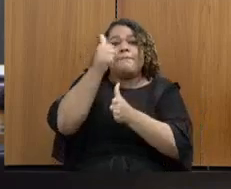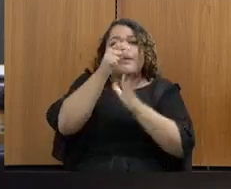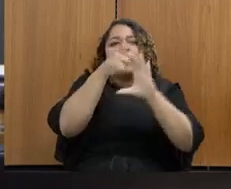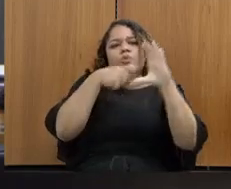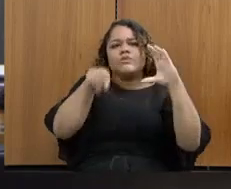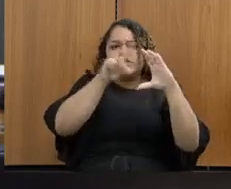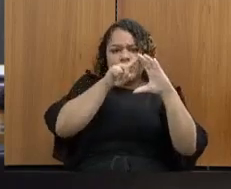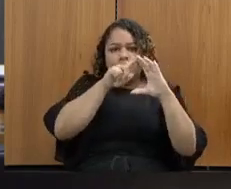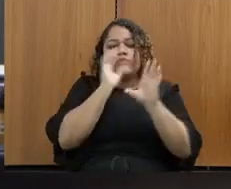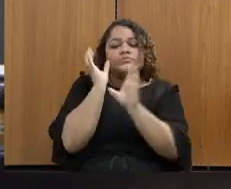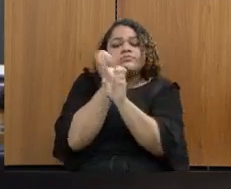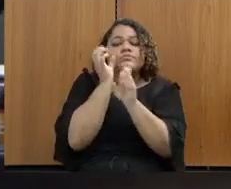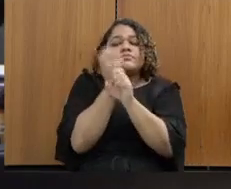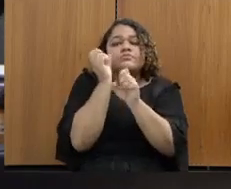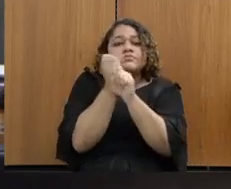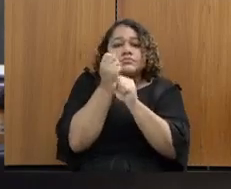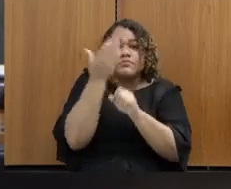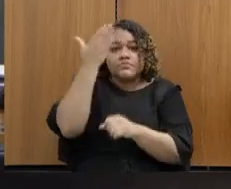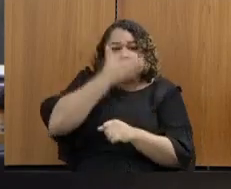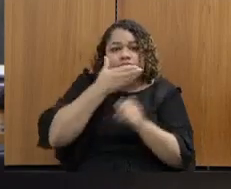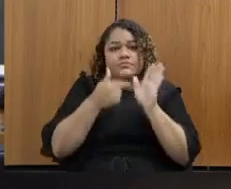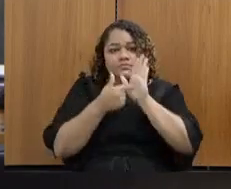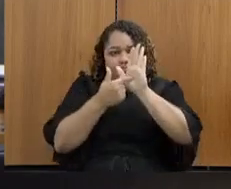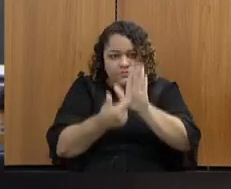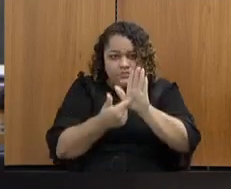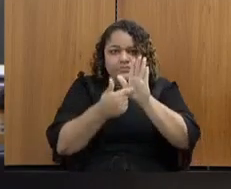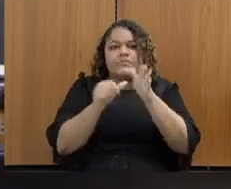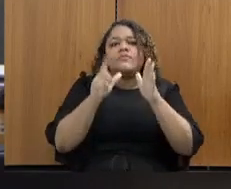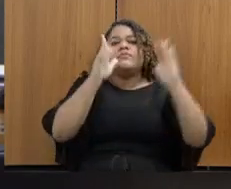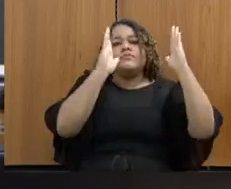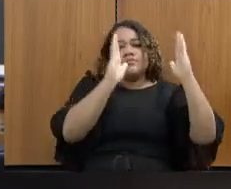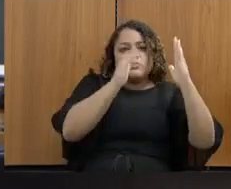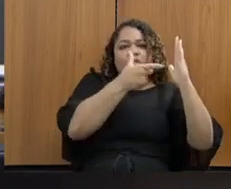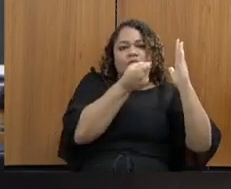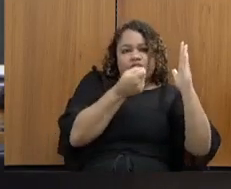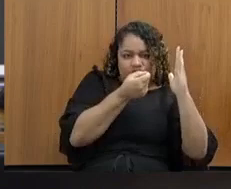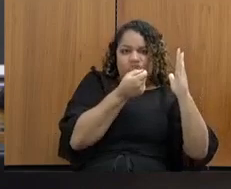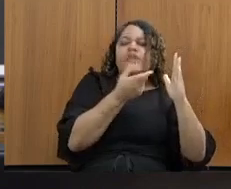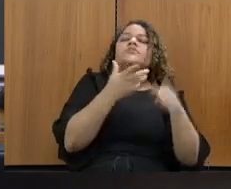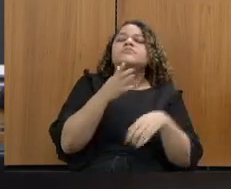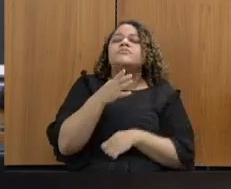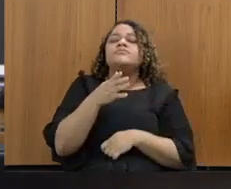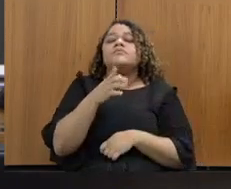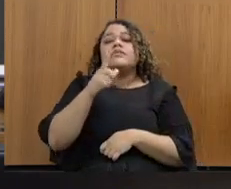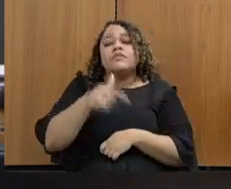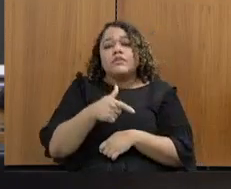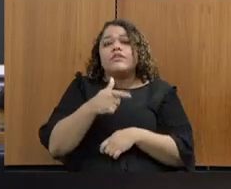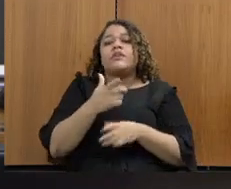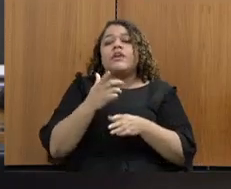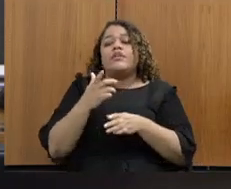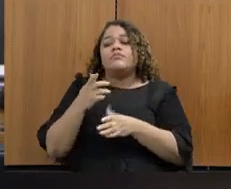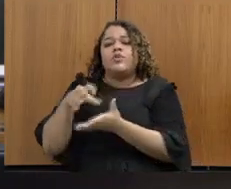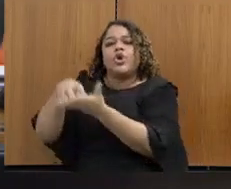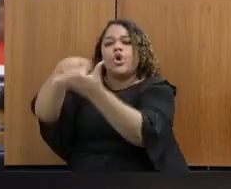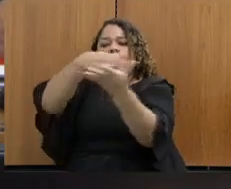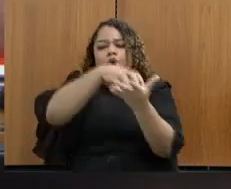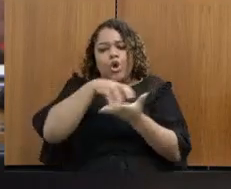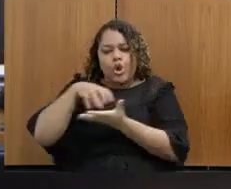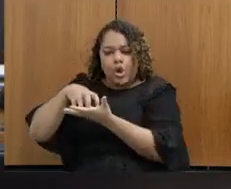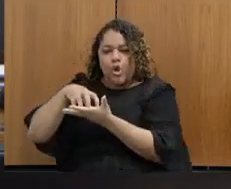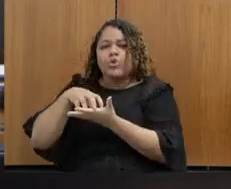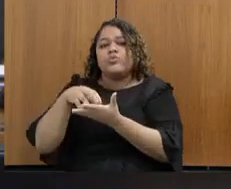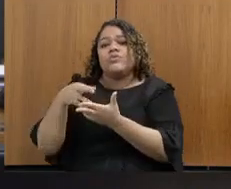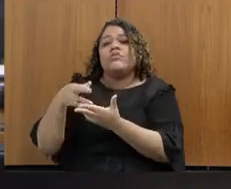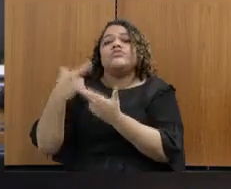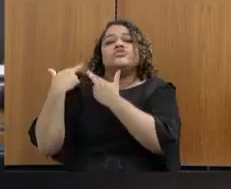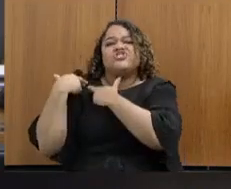contas da vigésima legislatura processo do qual dirigente de órgãos e entidades de classe da administração pública Estadual